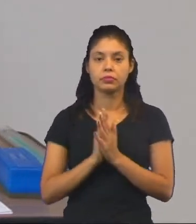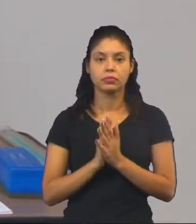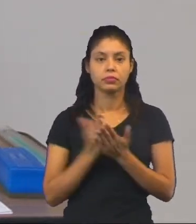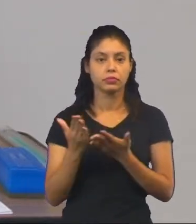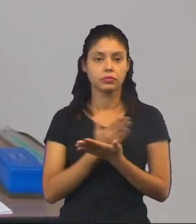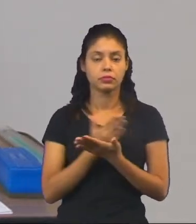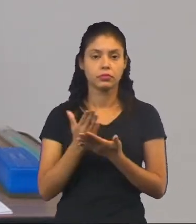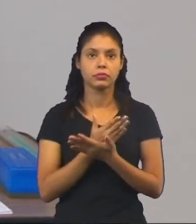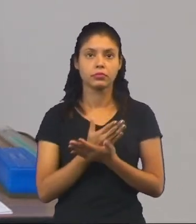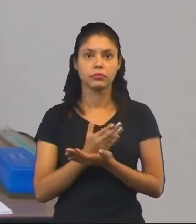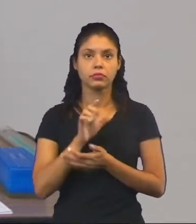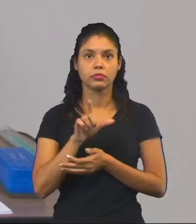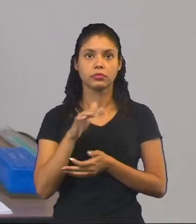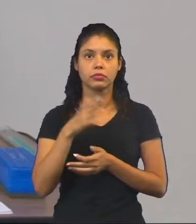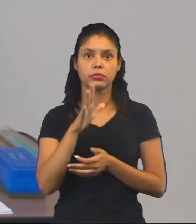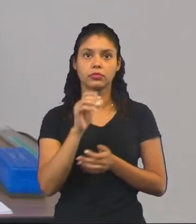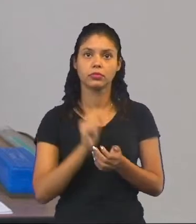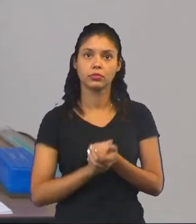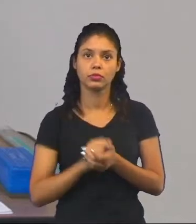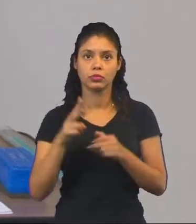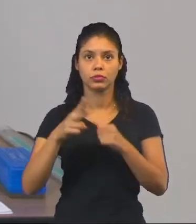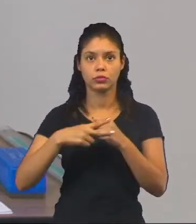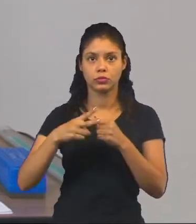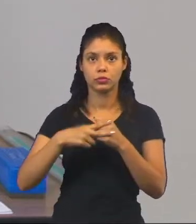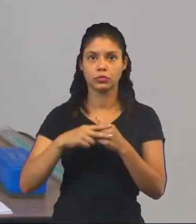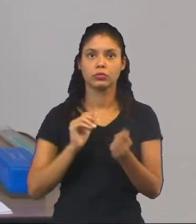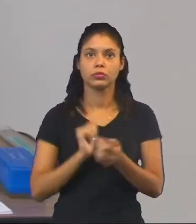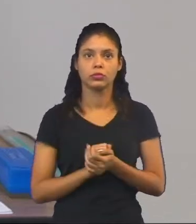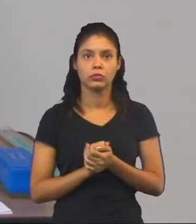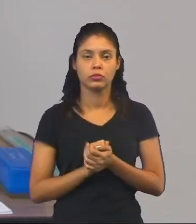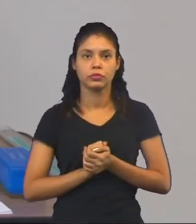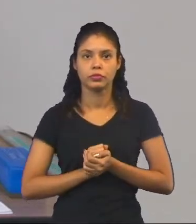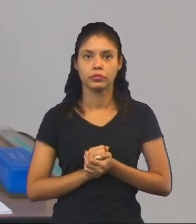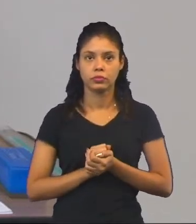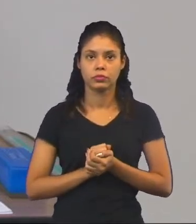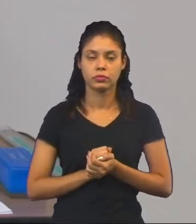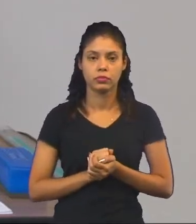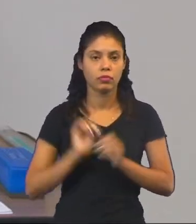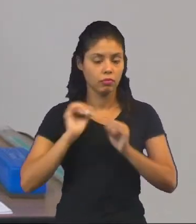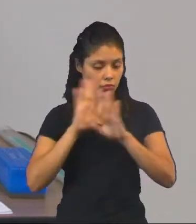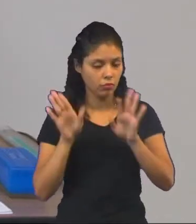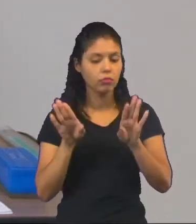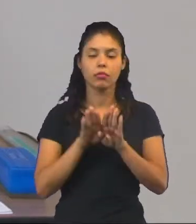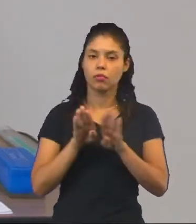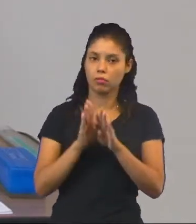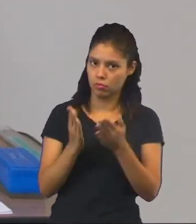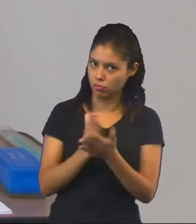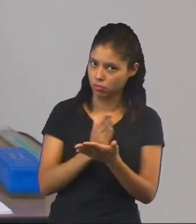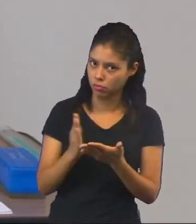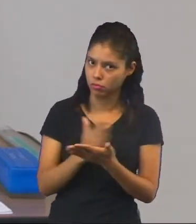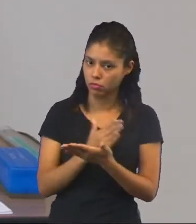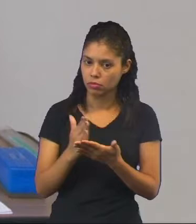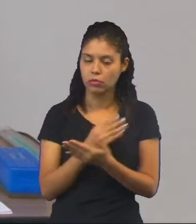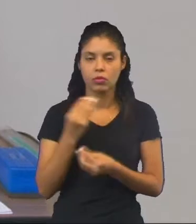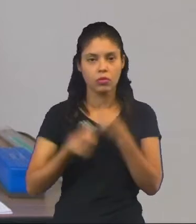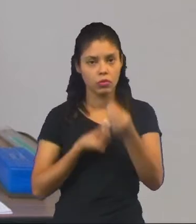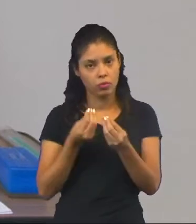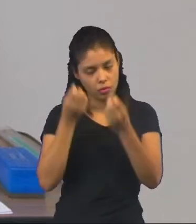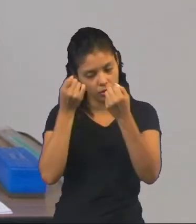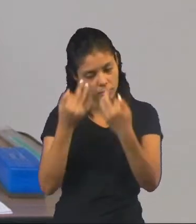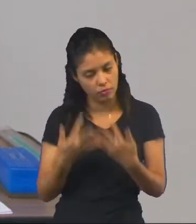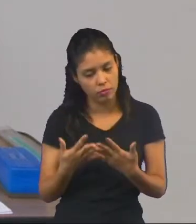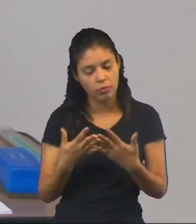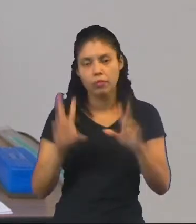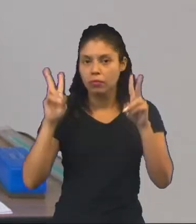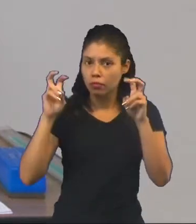vai encontrar elocução, que é a mesma coisa de verbos de enunciação, tá? É claro, depende do livro, a forma como ele está abordando o